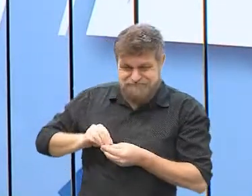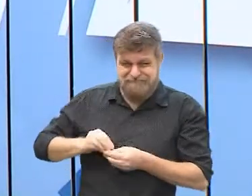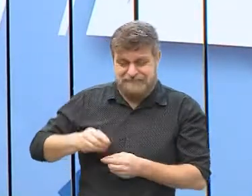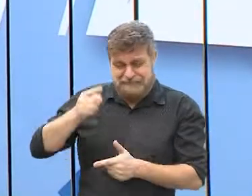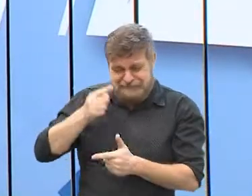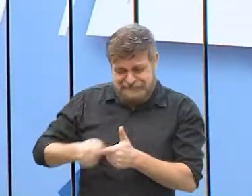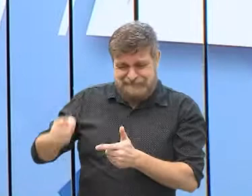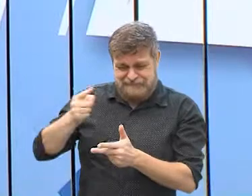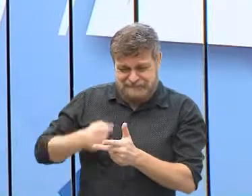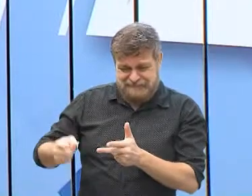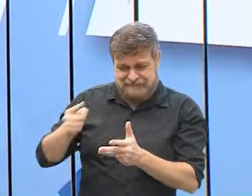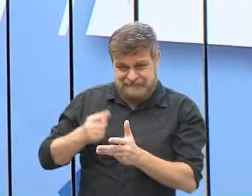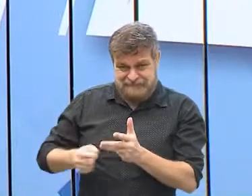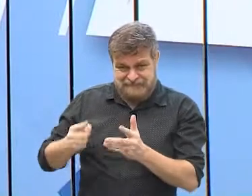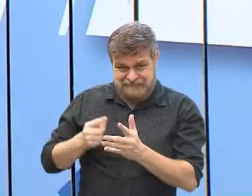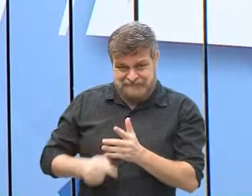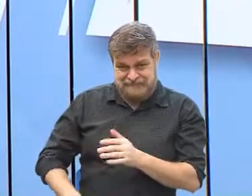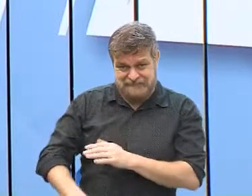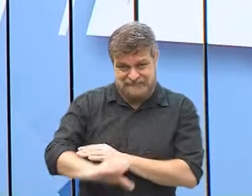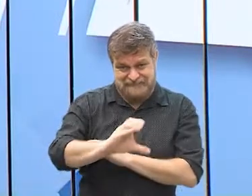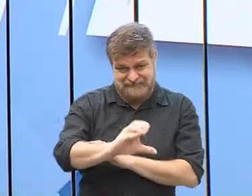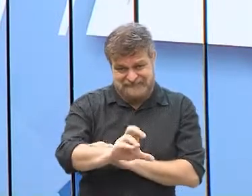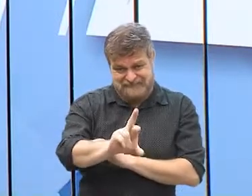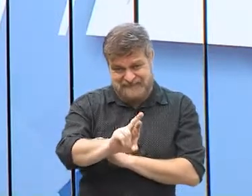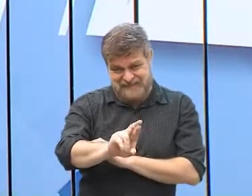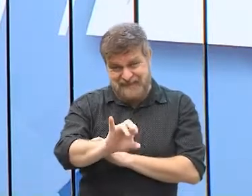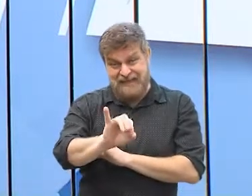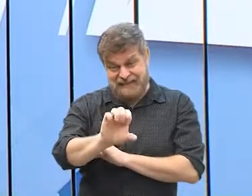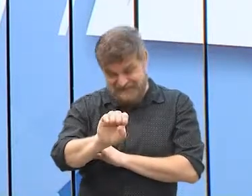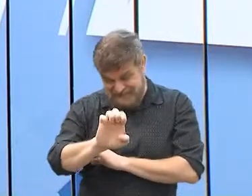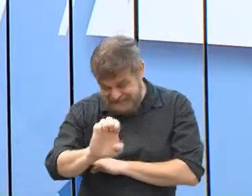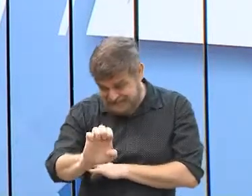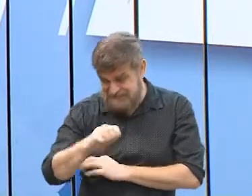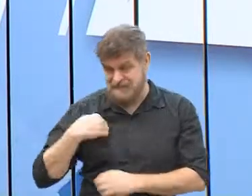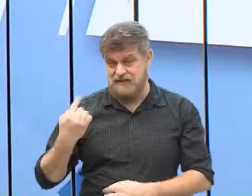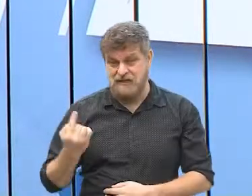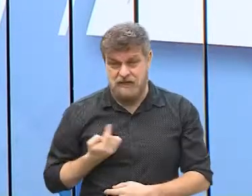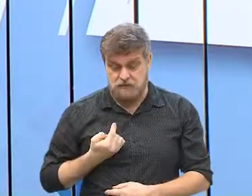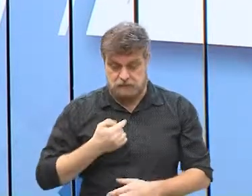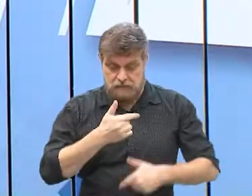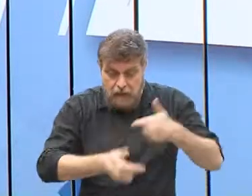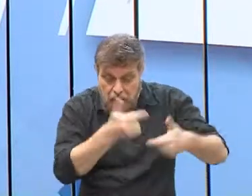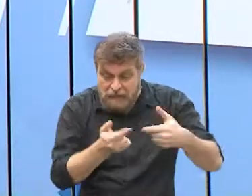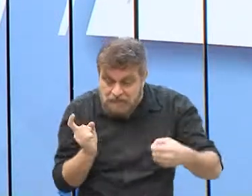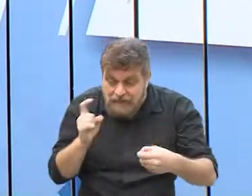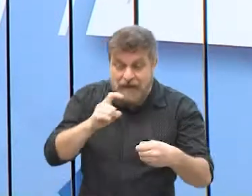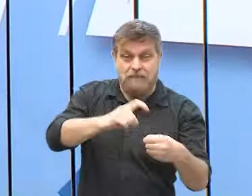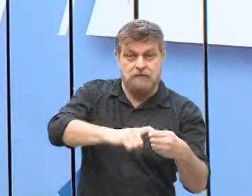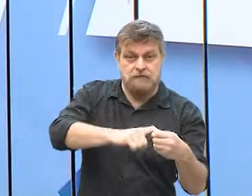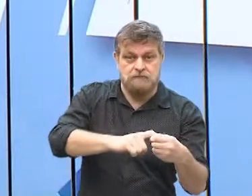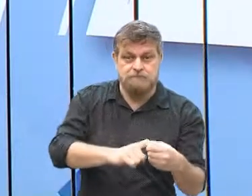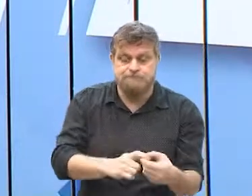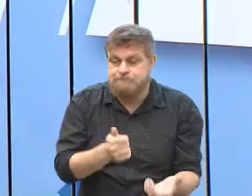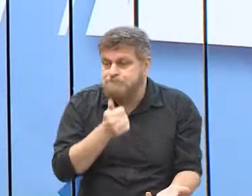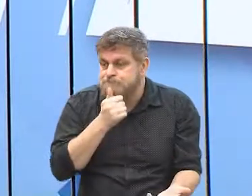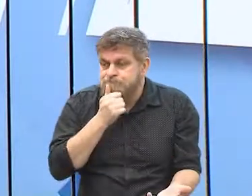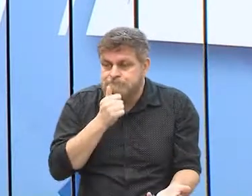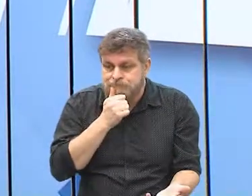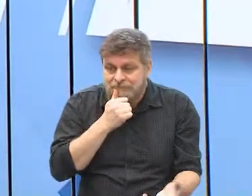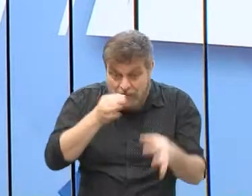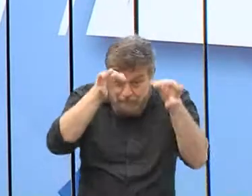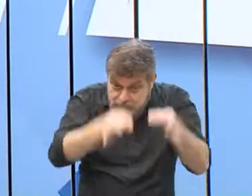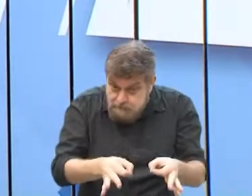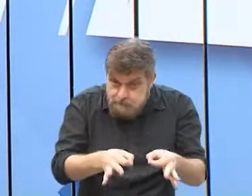né? A gente espera, vamos estar retomando as atividades e a gente não consegue ainda com